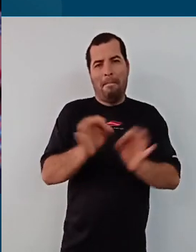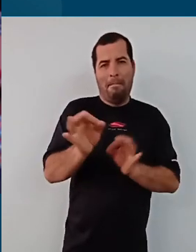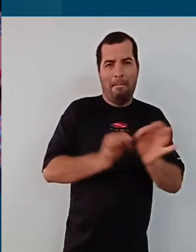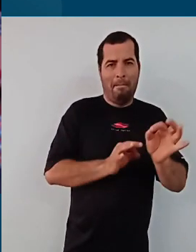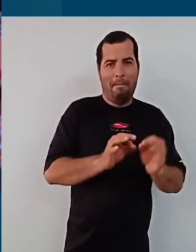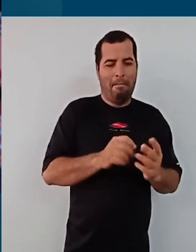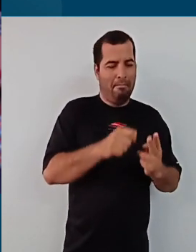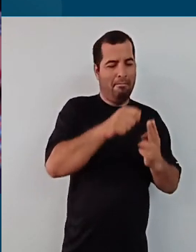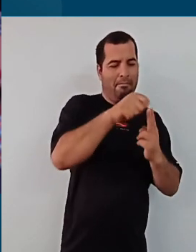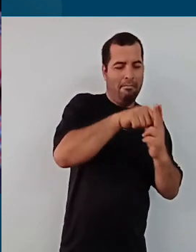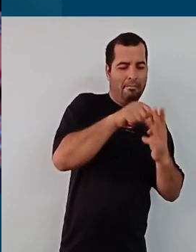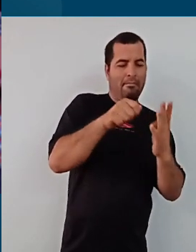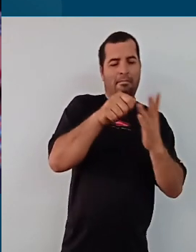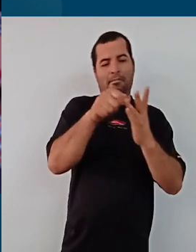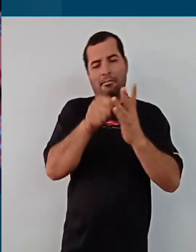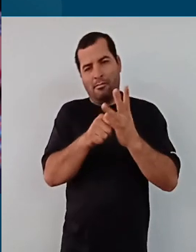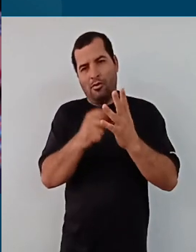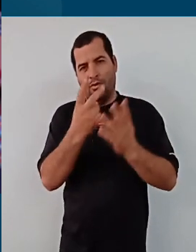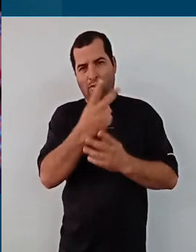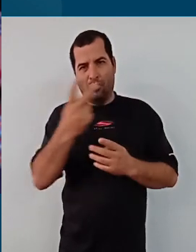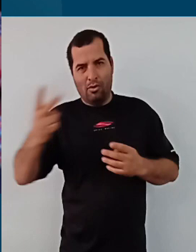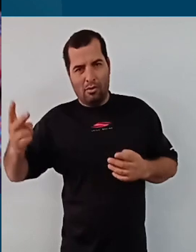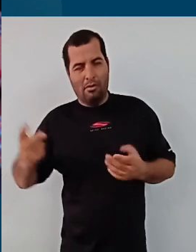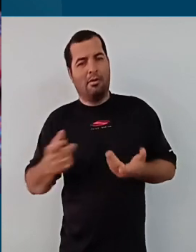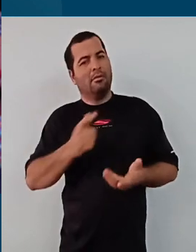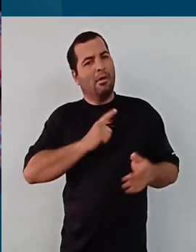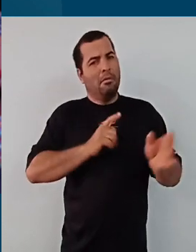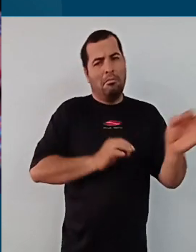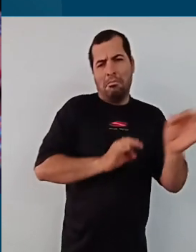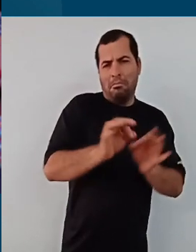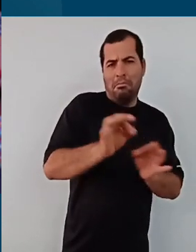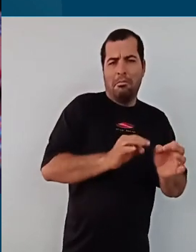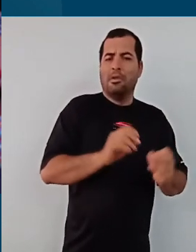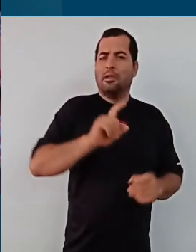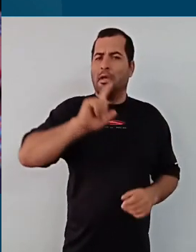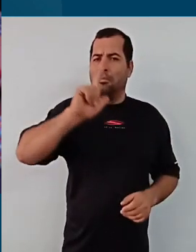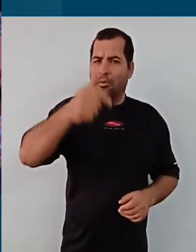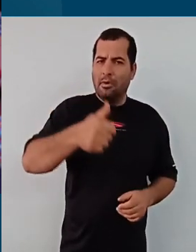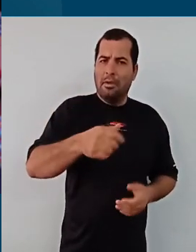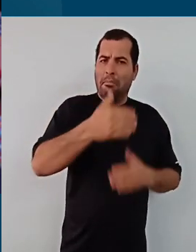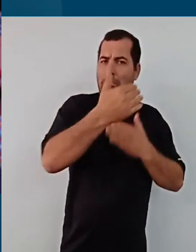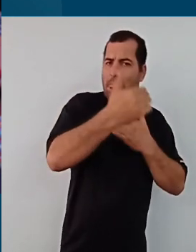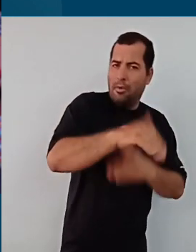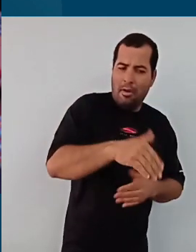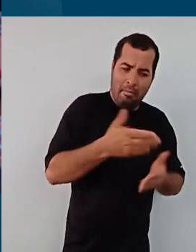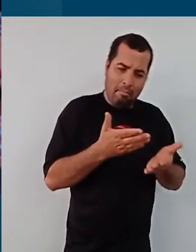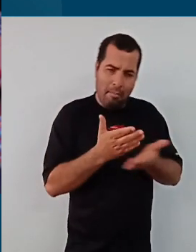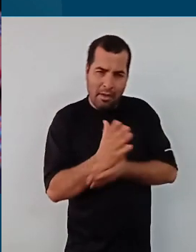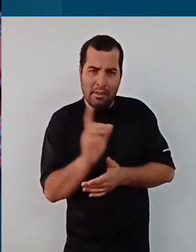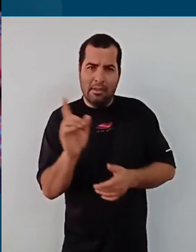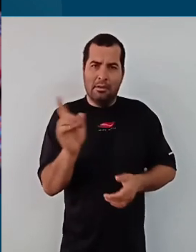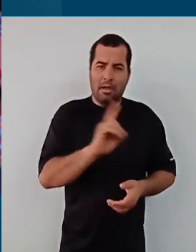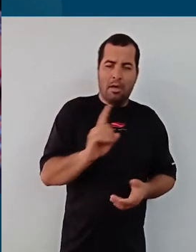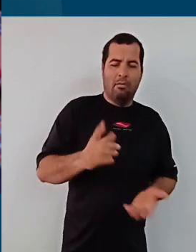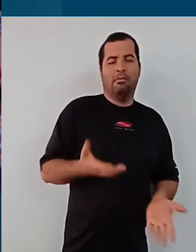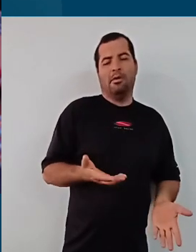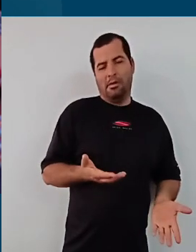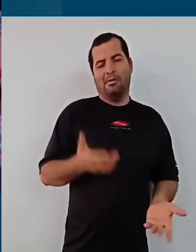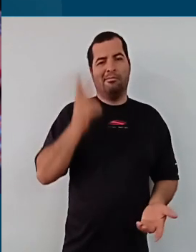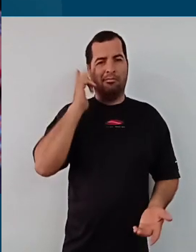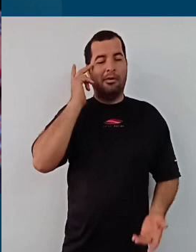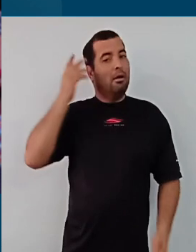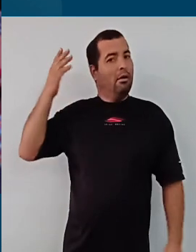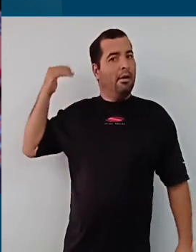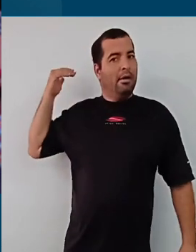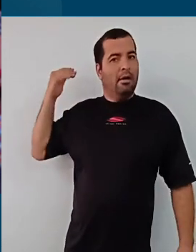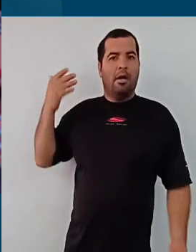rede, da escola, e aí se fazia ali as avaliações e passava ou não passava esse menino para o outro ano. O que a gente está